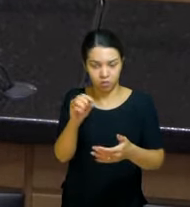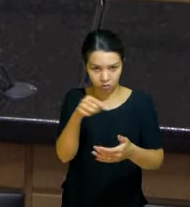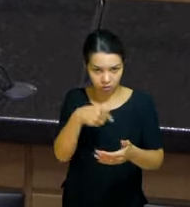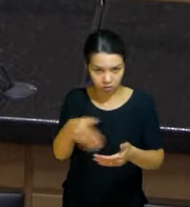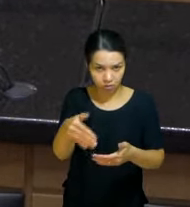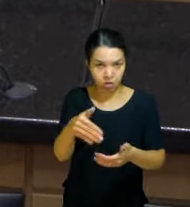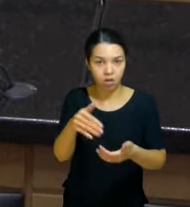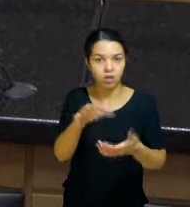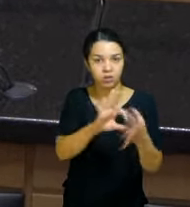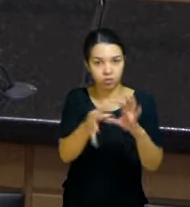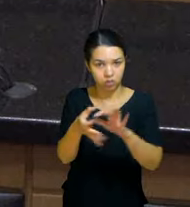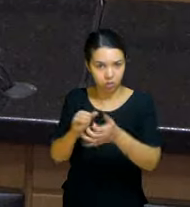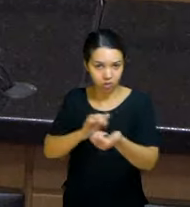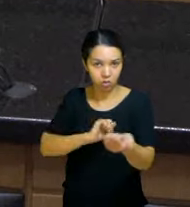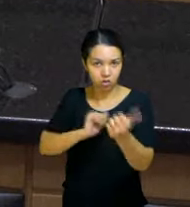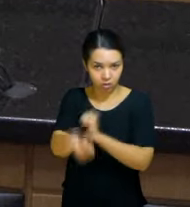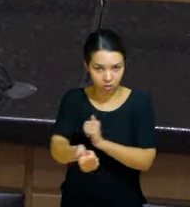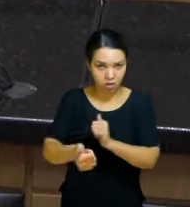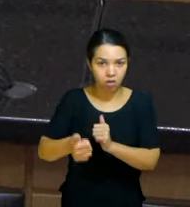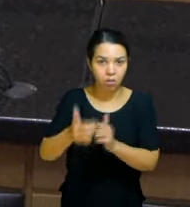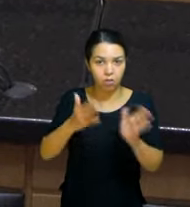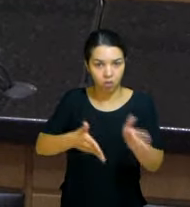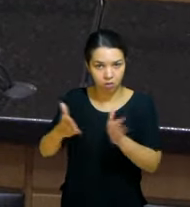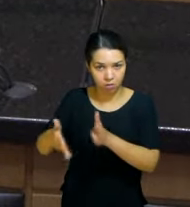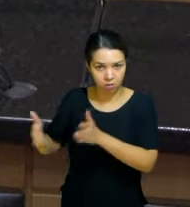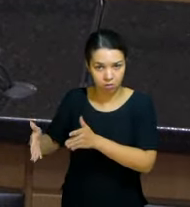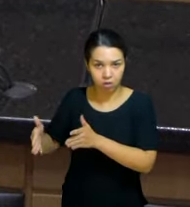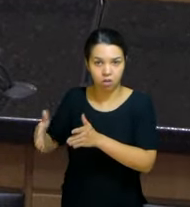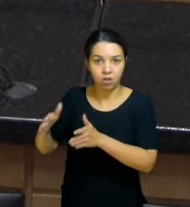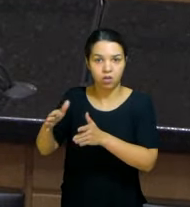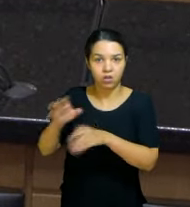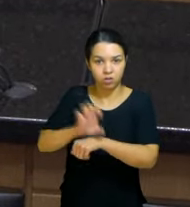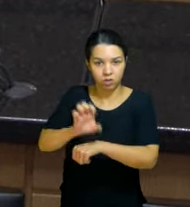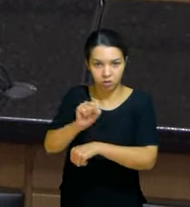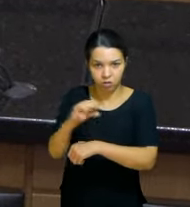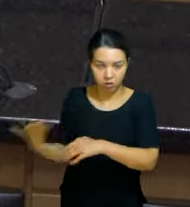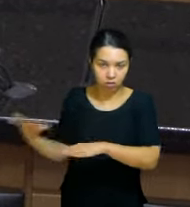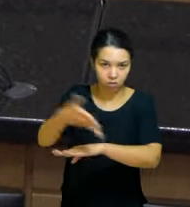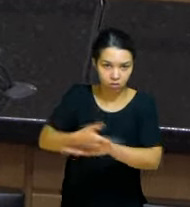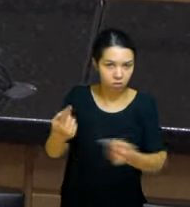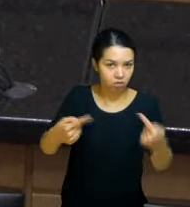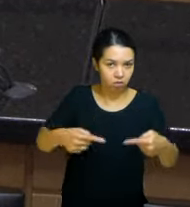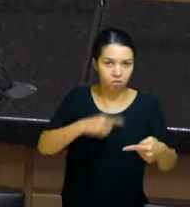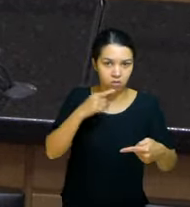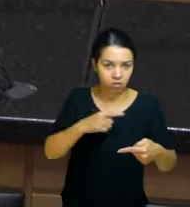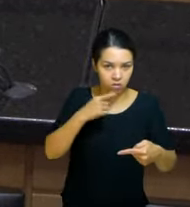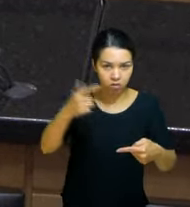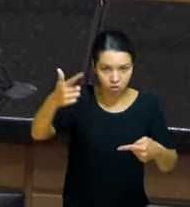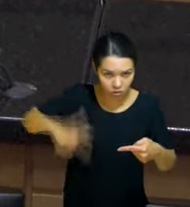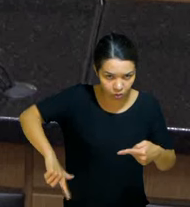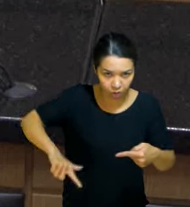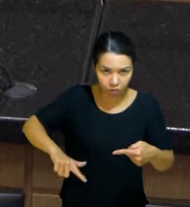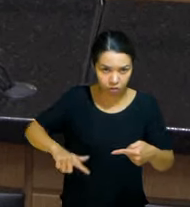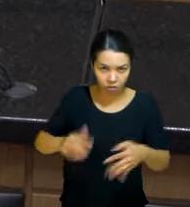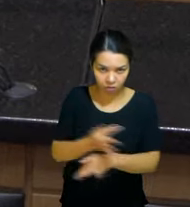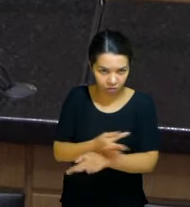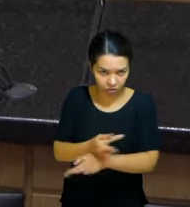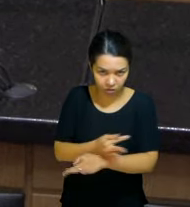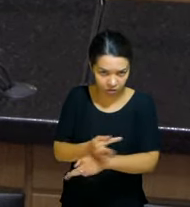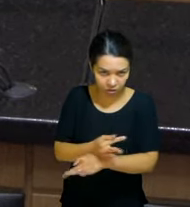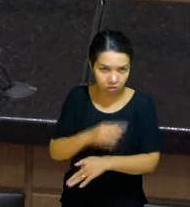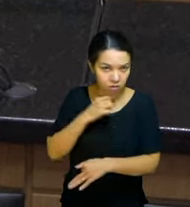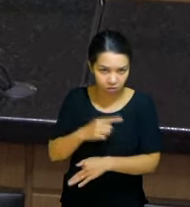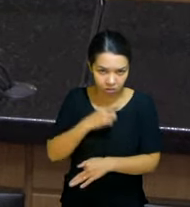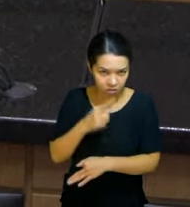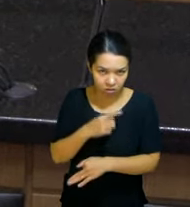as férias. Vieram de todos os cantos do estado de Santa Catarina e não competiram. E eles não vão conseguir férias